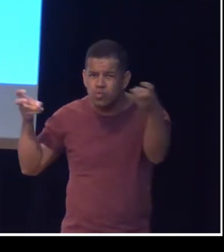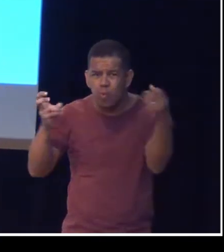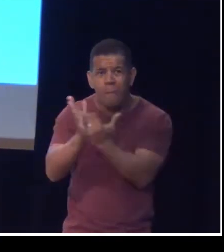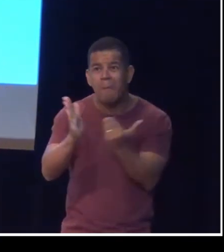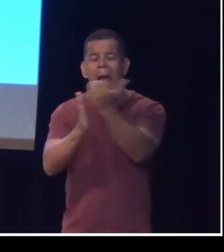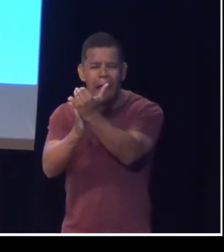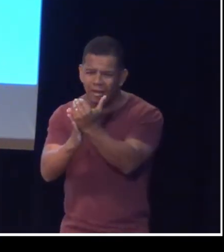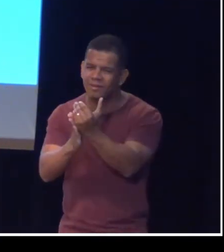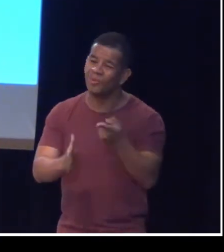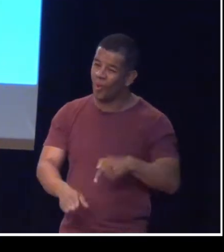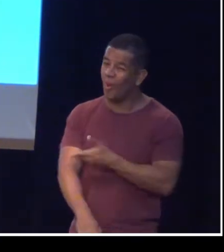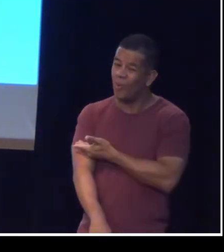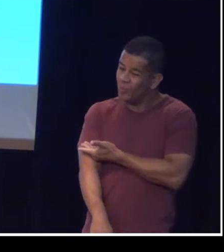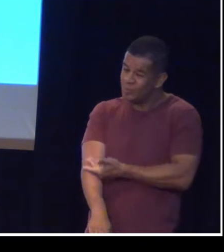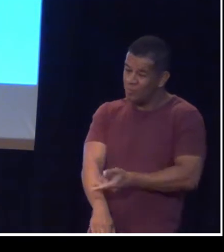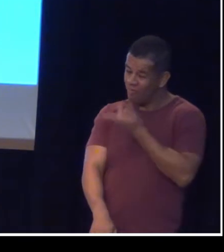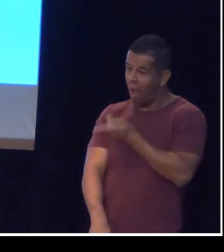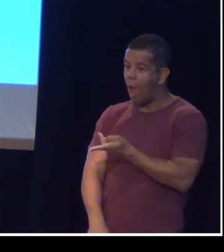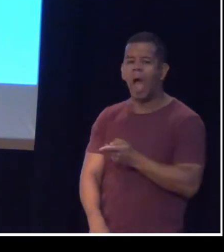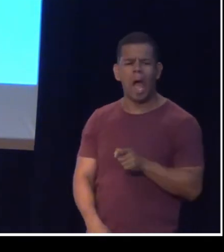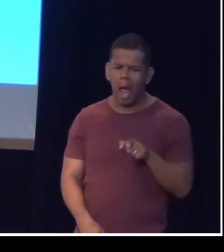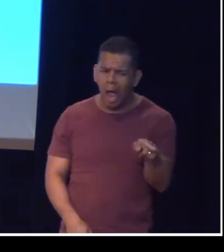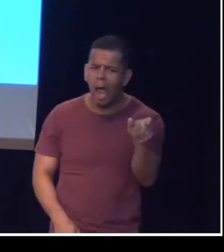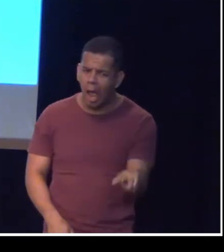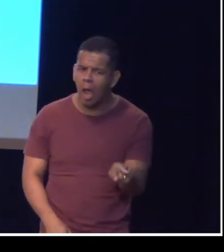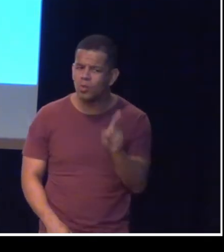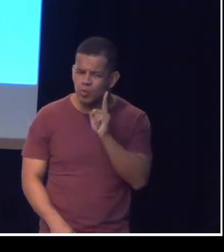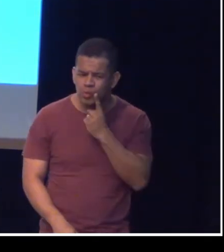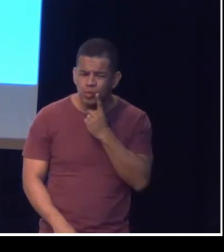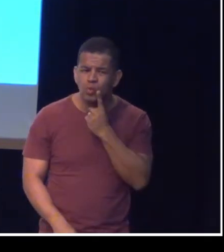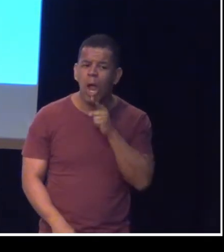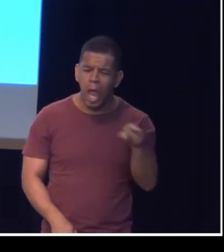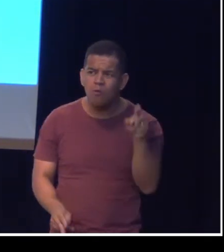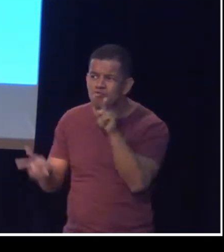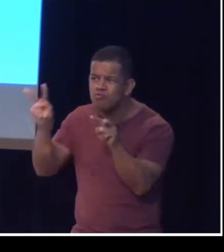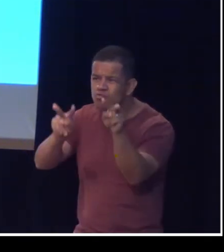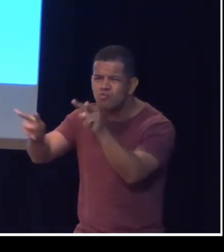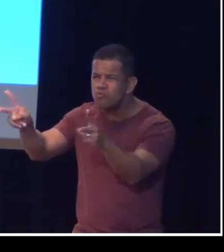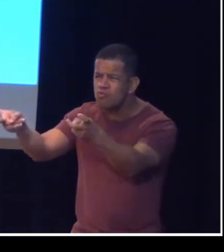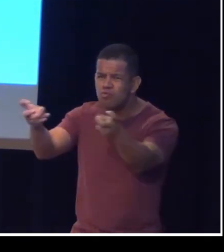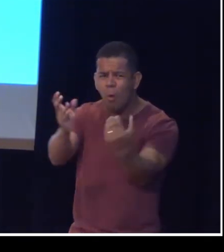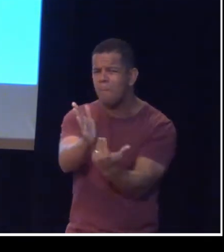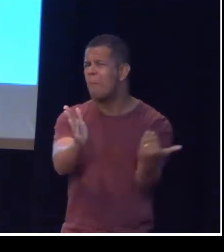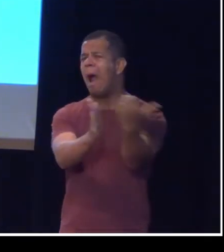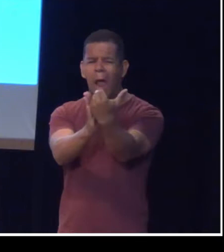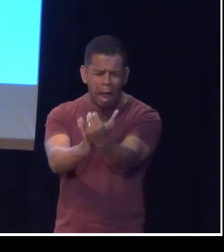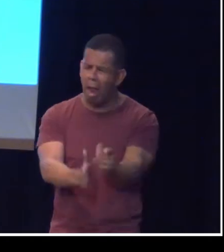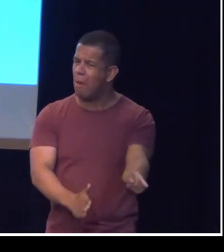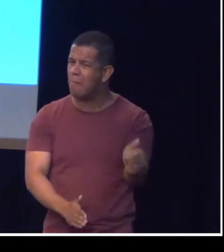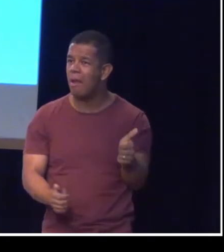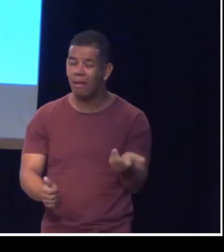gente costuma classificar. Ele é surdo? Com certeza ele enxerga muito bem. Né? Ou então, quando você está numa palestra e você